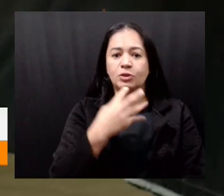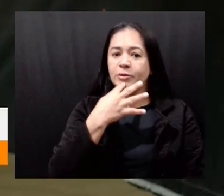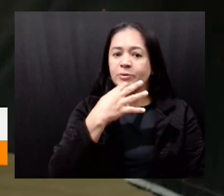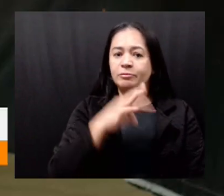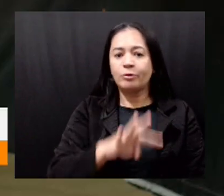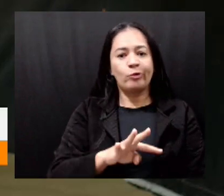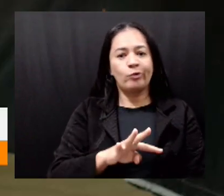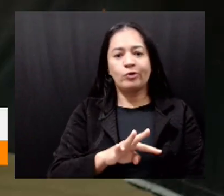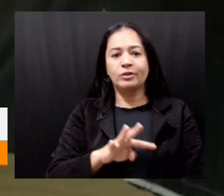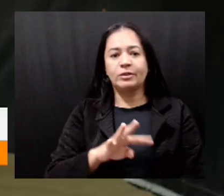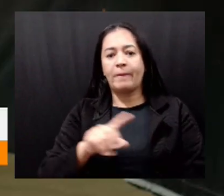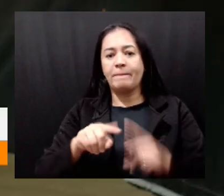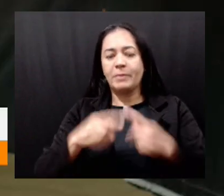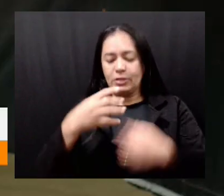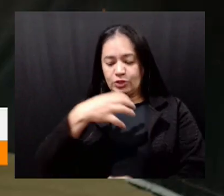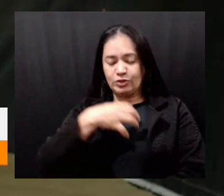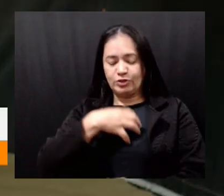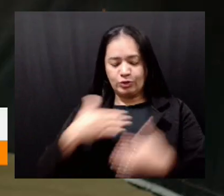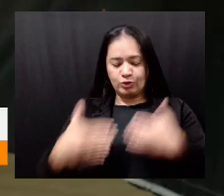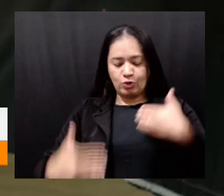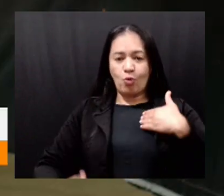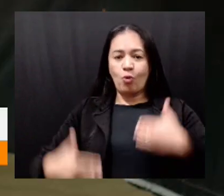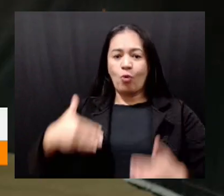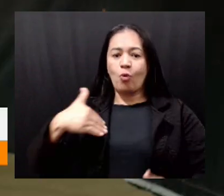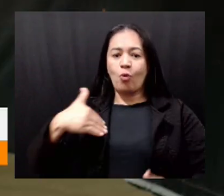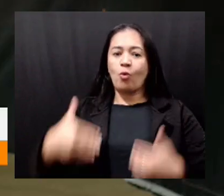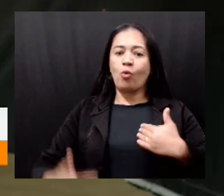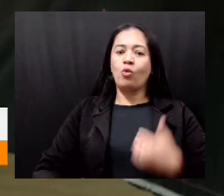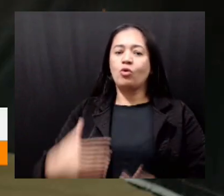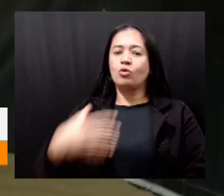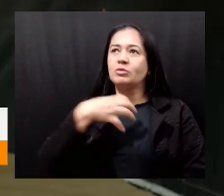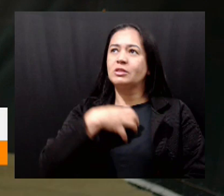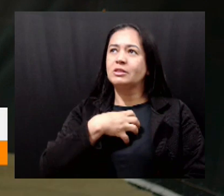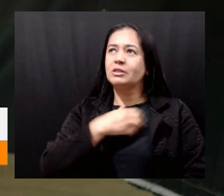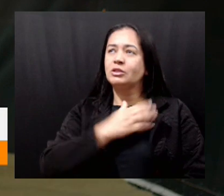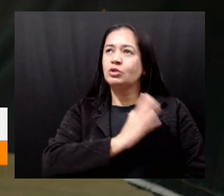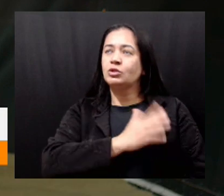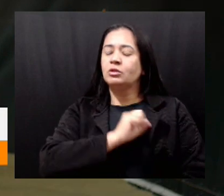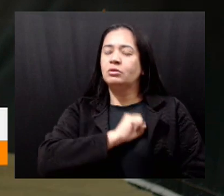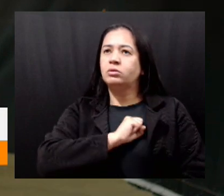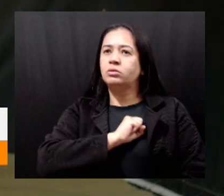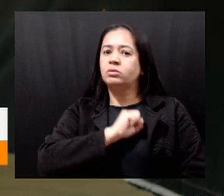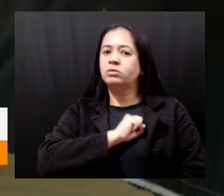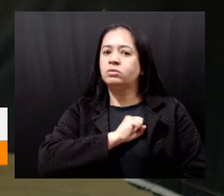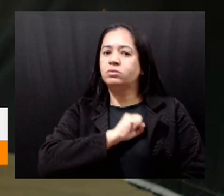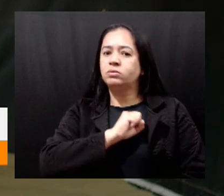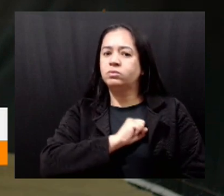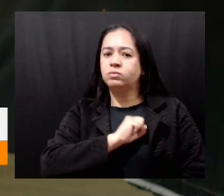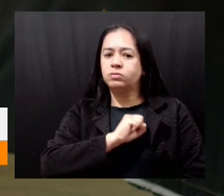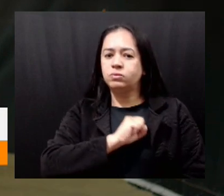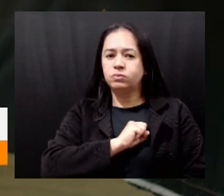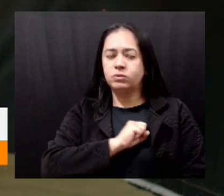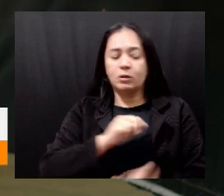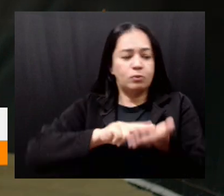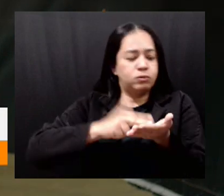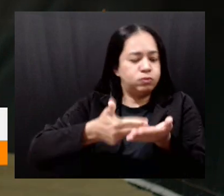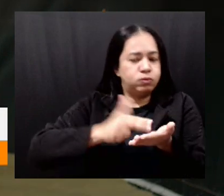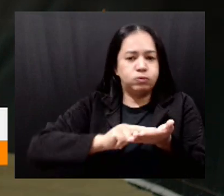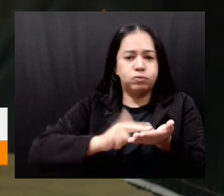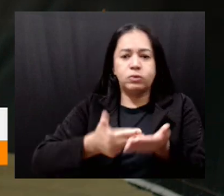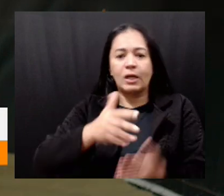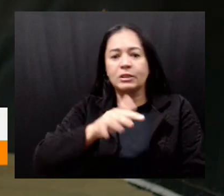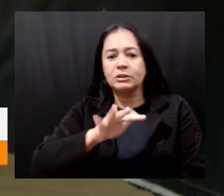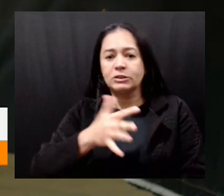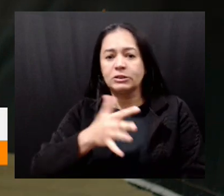corpo sente, o coração fica acelerado da angústia, da insônia. Às vezes a gente nem sabe o que está acontecendo, né, Karina? E aí a